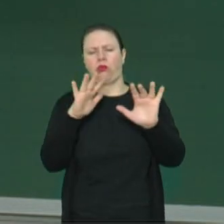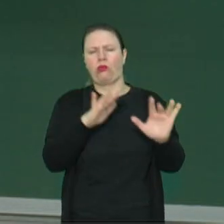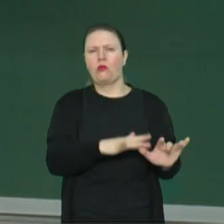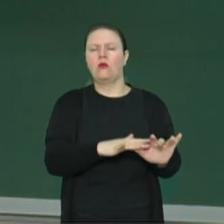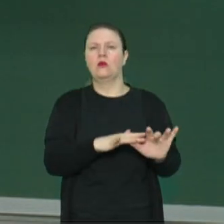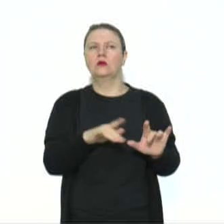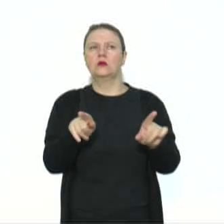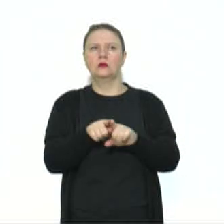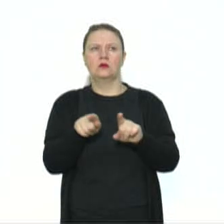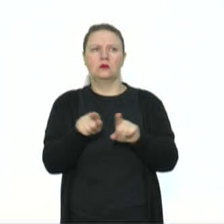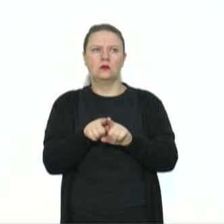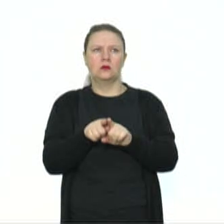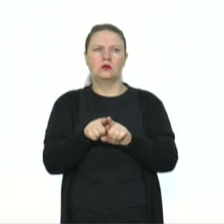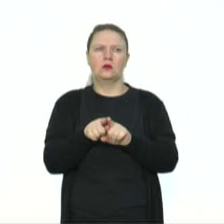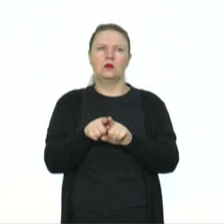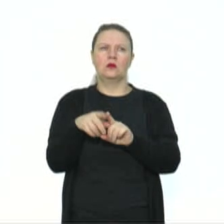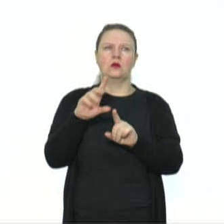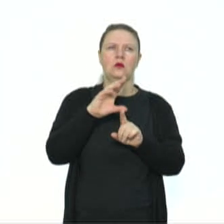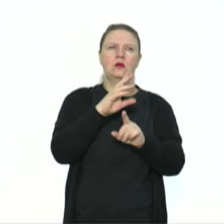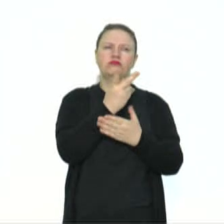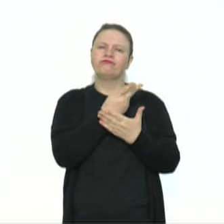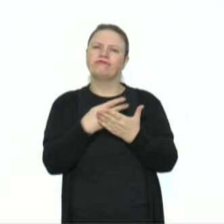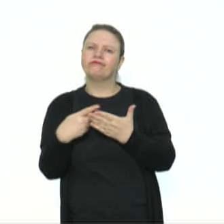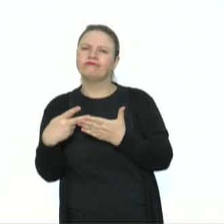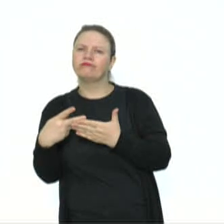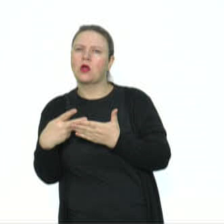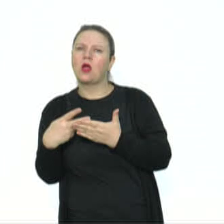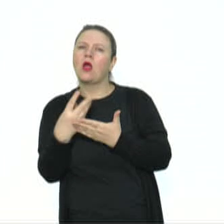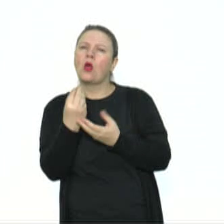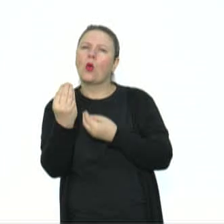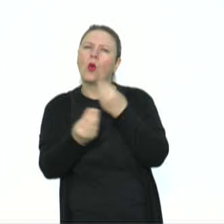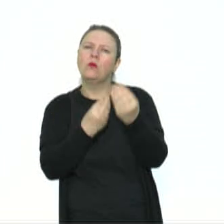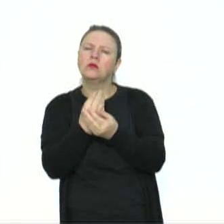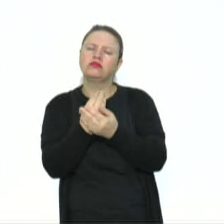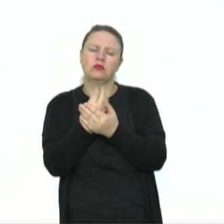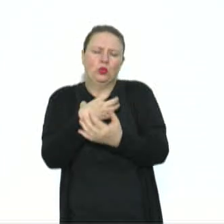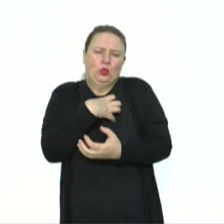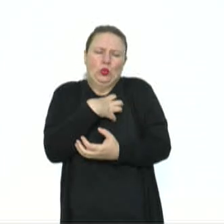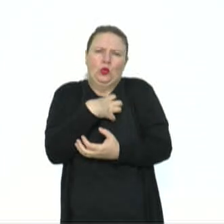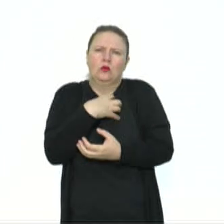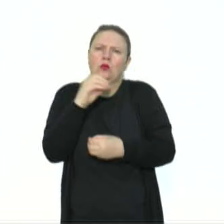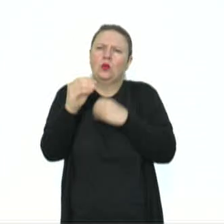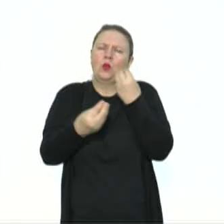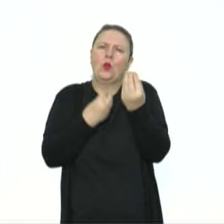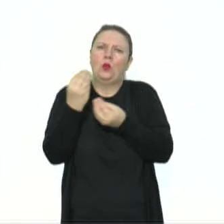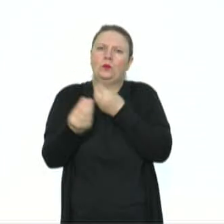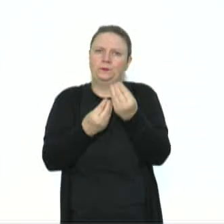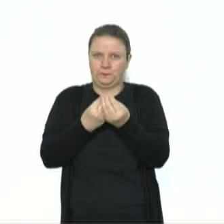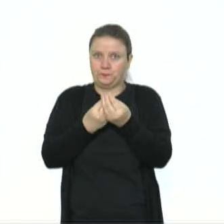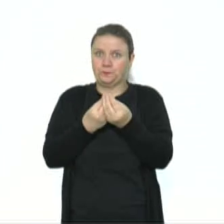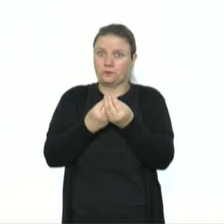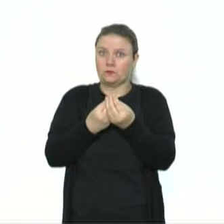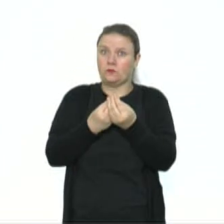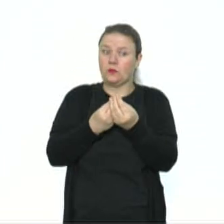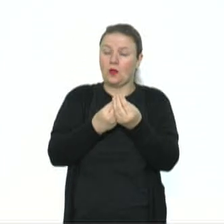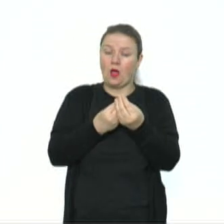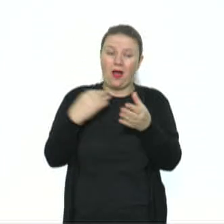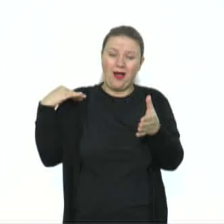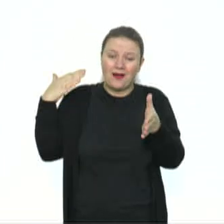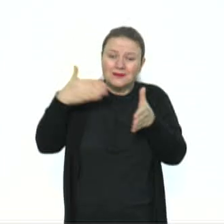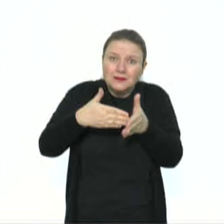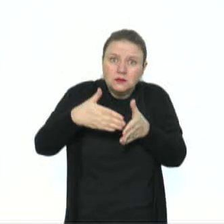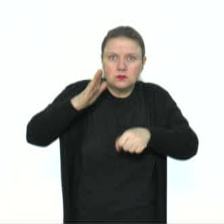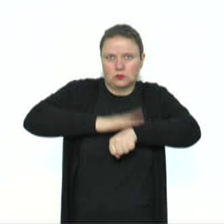arte suave, como também é conhecido o jiu-jitsu, né, ganhou o mundo. Até então era proibido, né, era punido